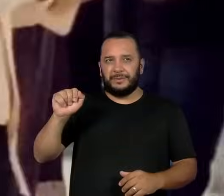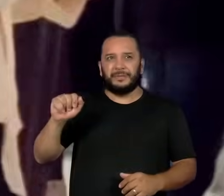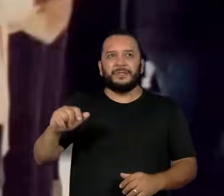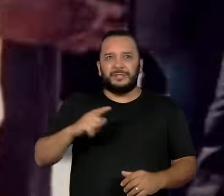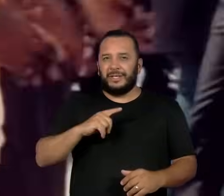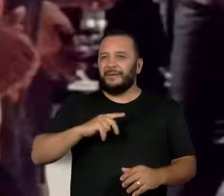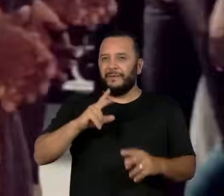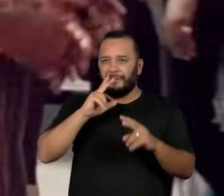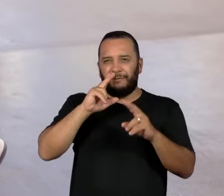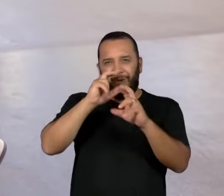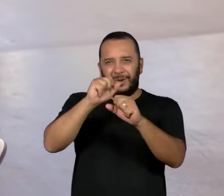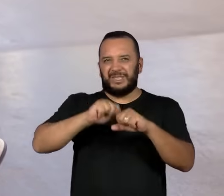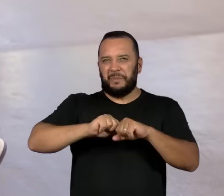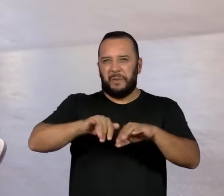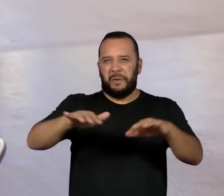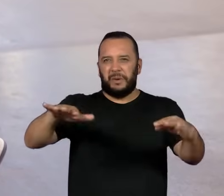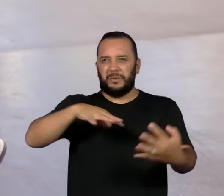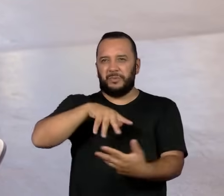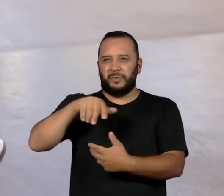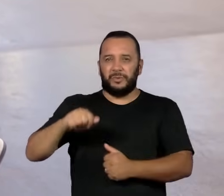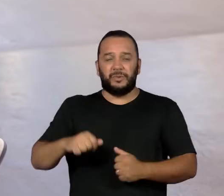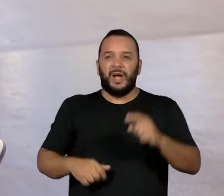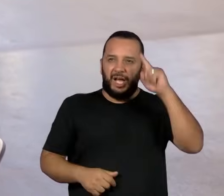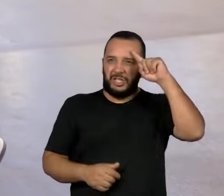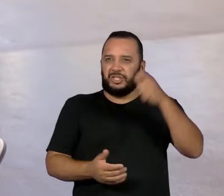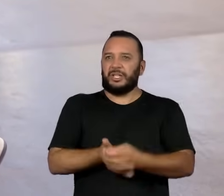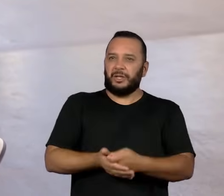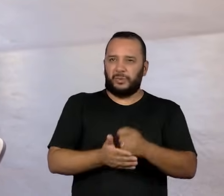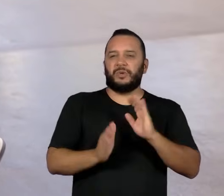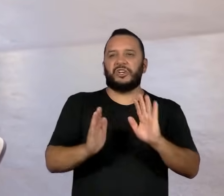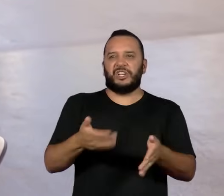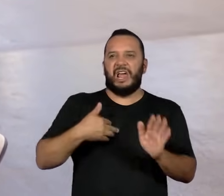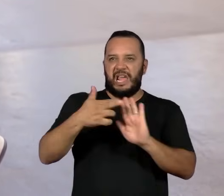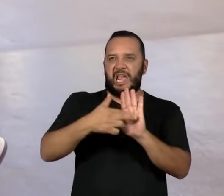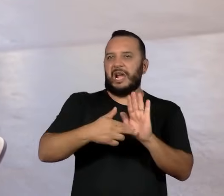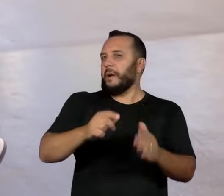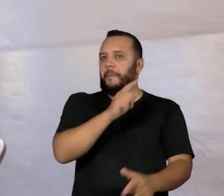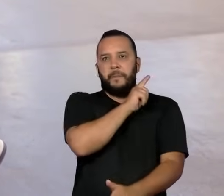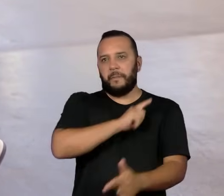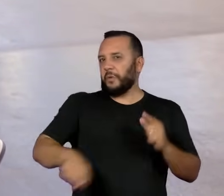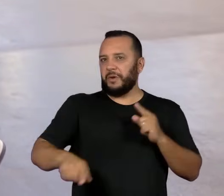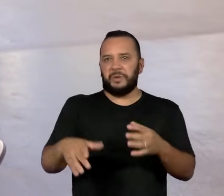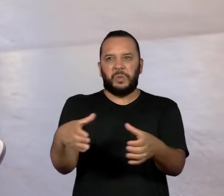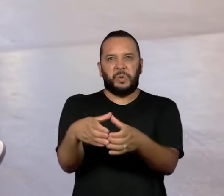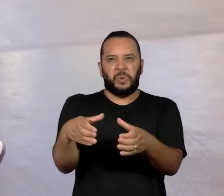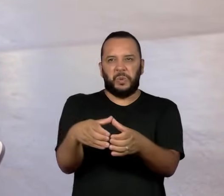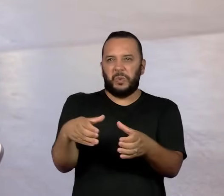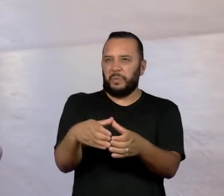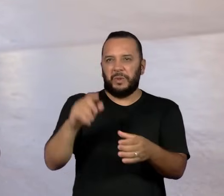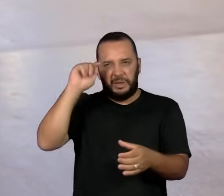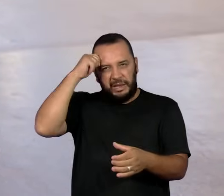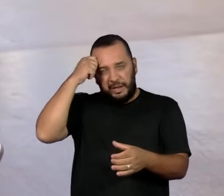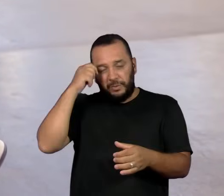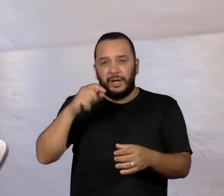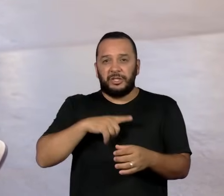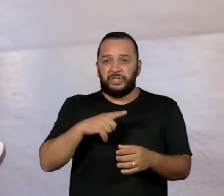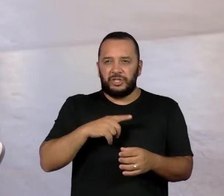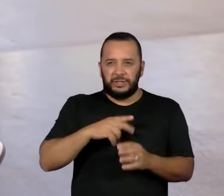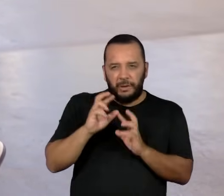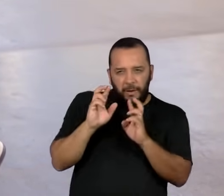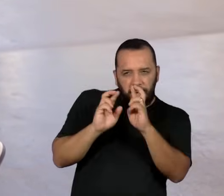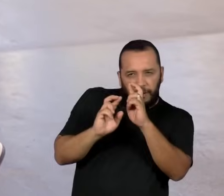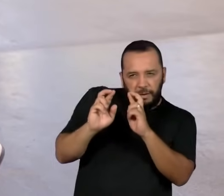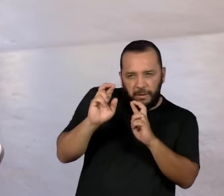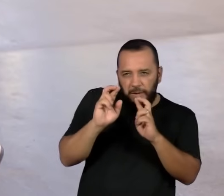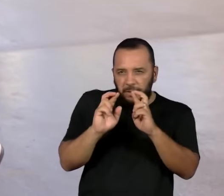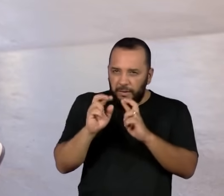muita força no mundo inteiro. E aí a ditadura colocou diversos detetives, investigadores que frequentavam os bailes